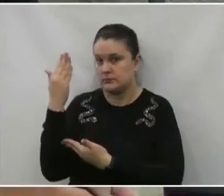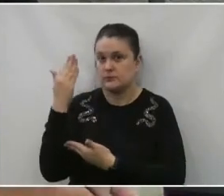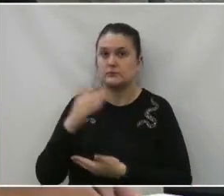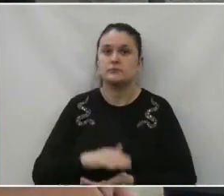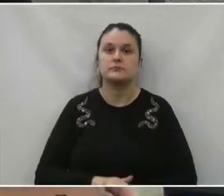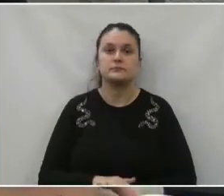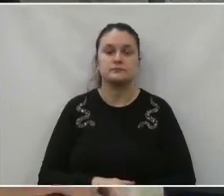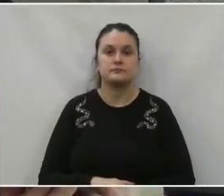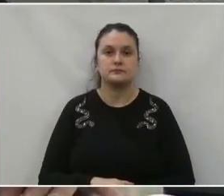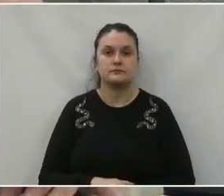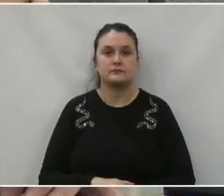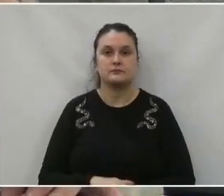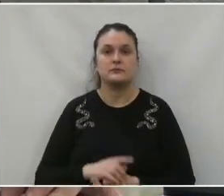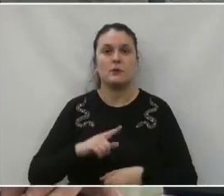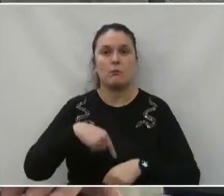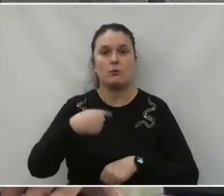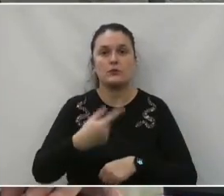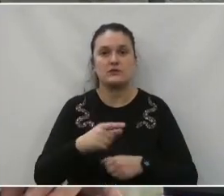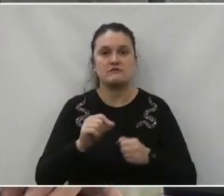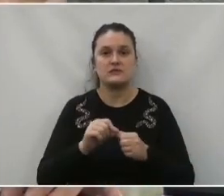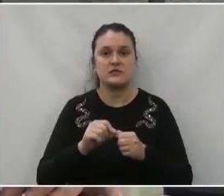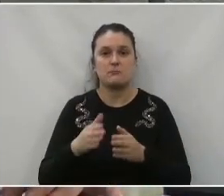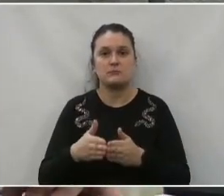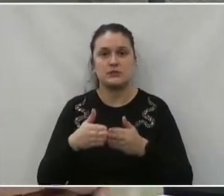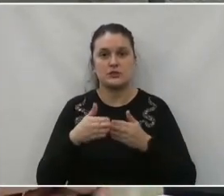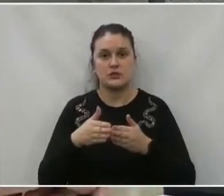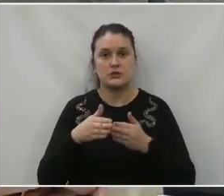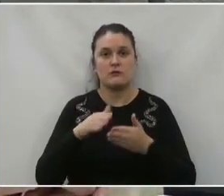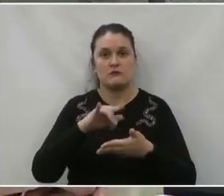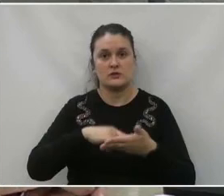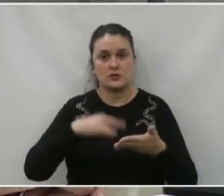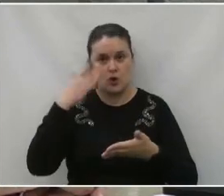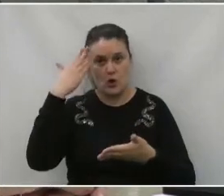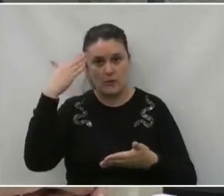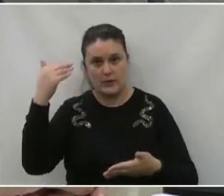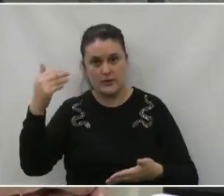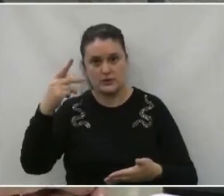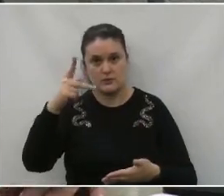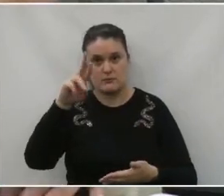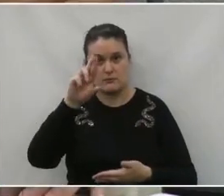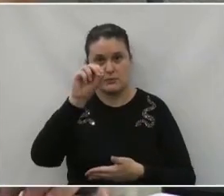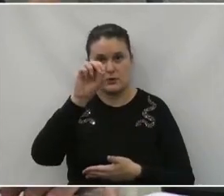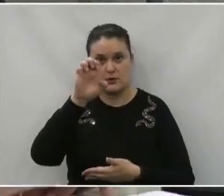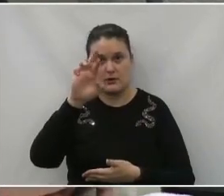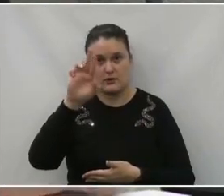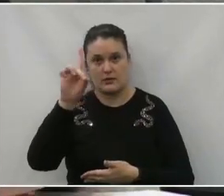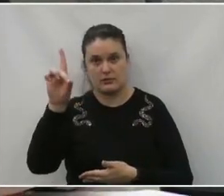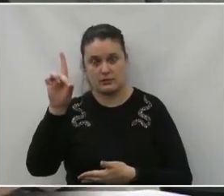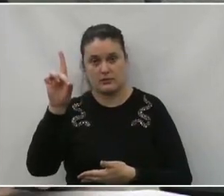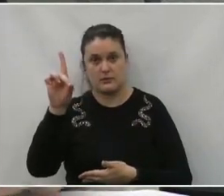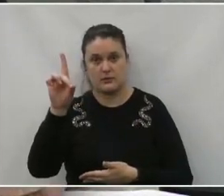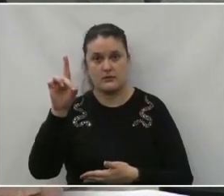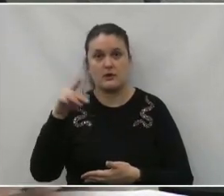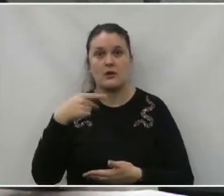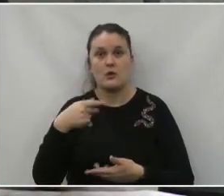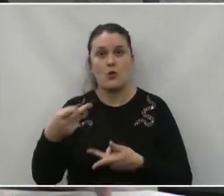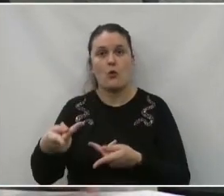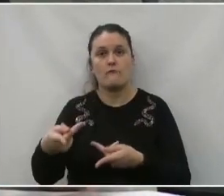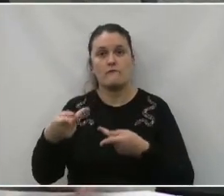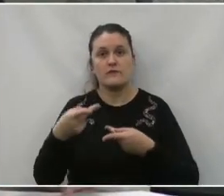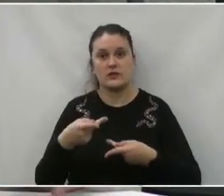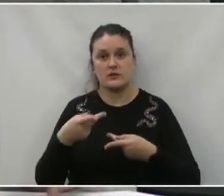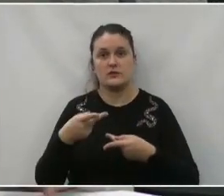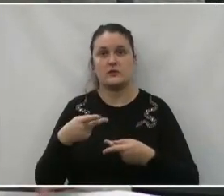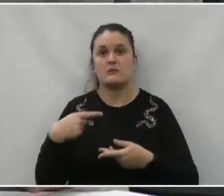sequência, então, nós estaríamos fazendo esse requerimento em homenagem ao PROERD, e fica aqui, né, um convite